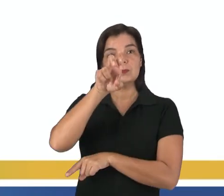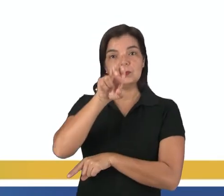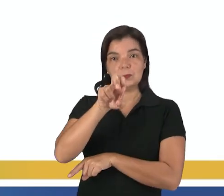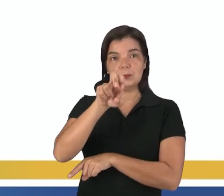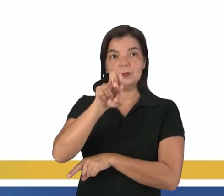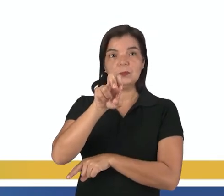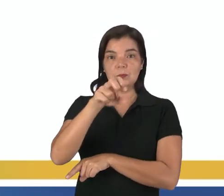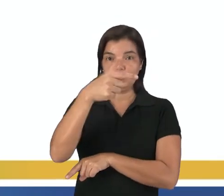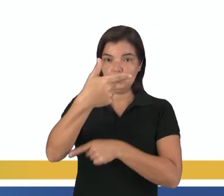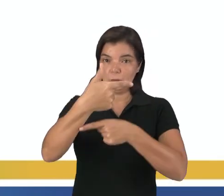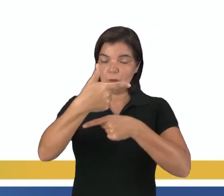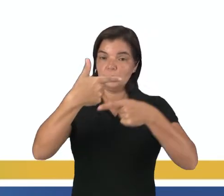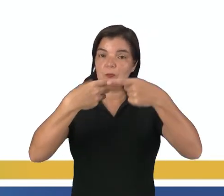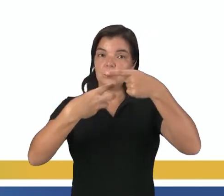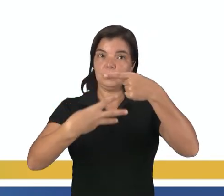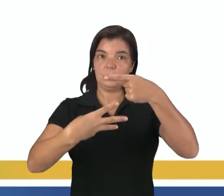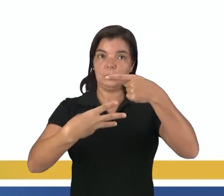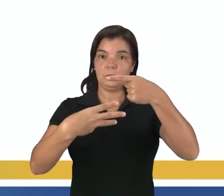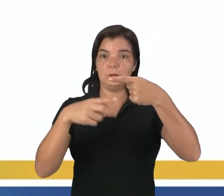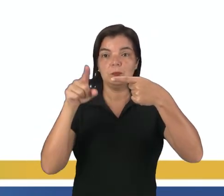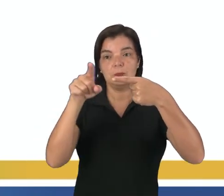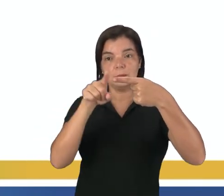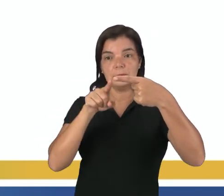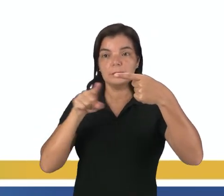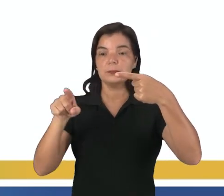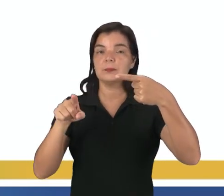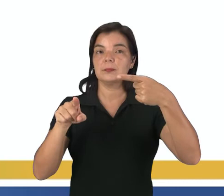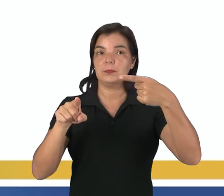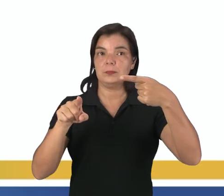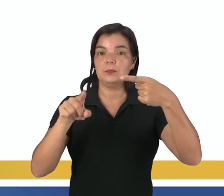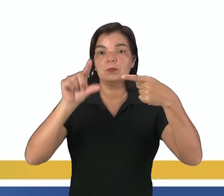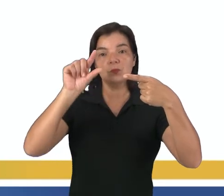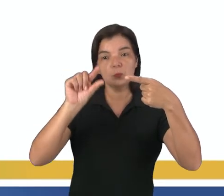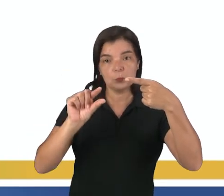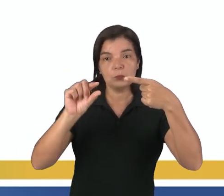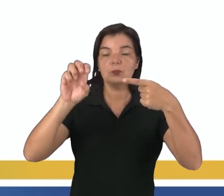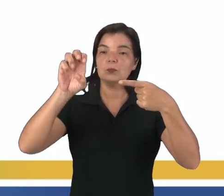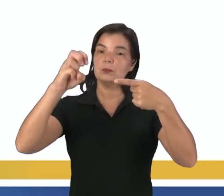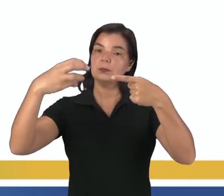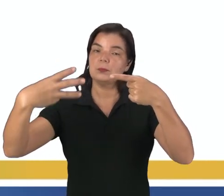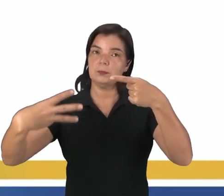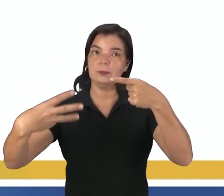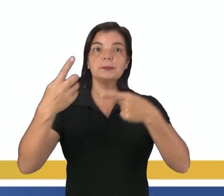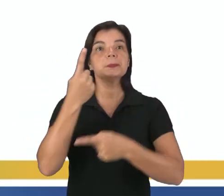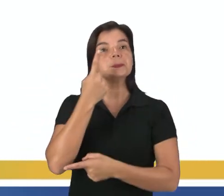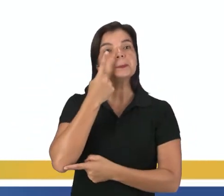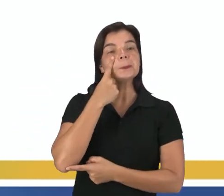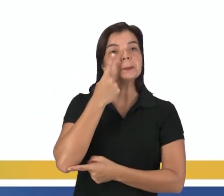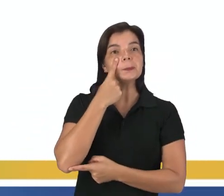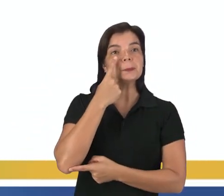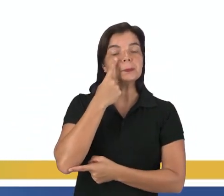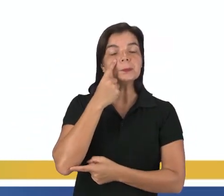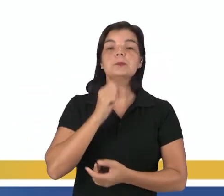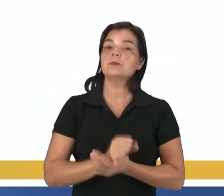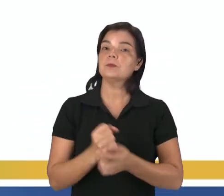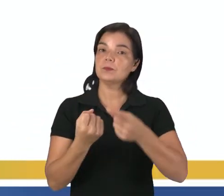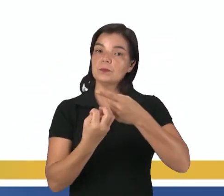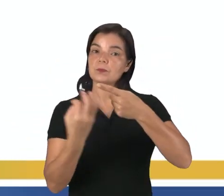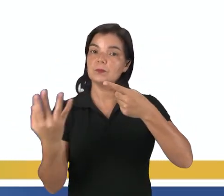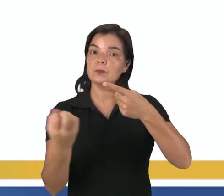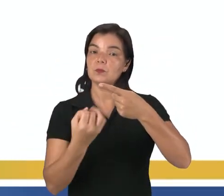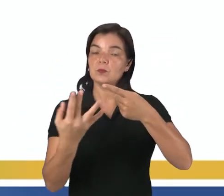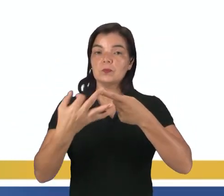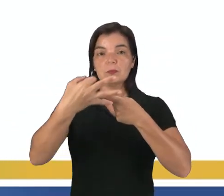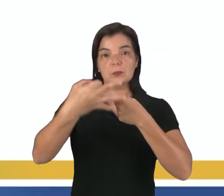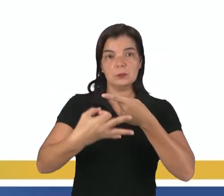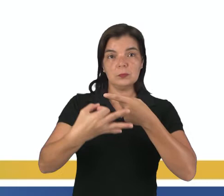temos 2/3 menor que 5/3. Observe que os denominadores são iguais,